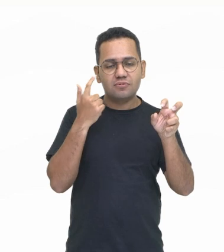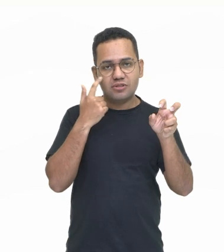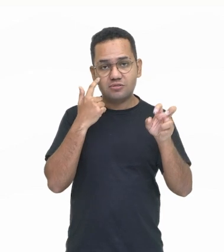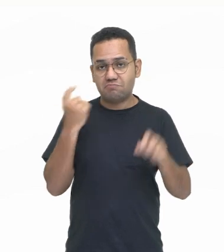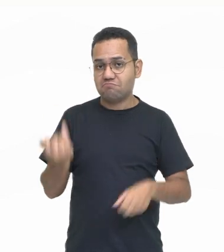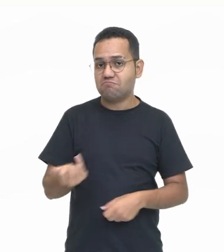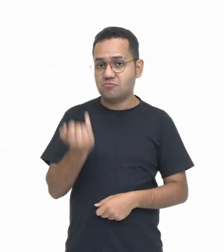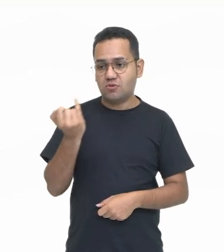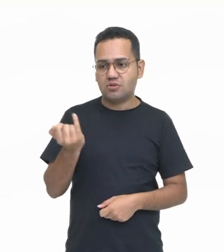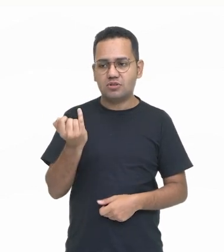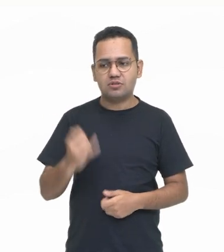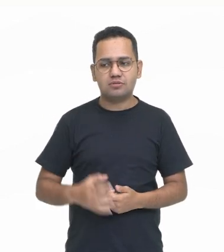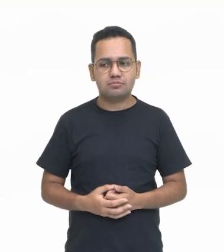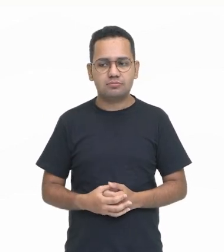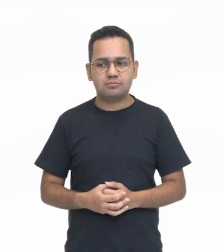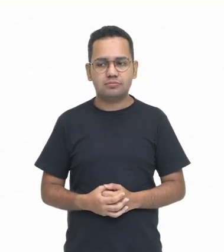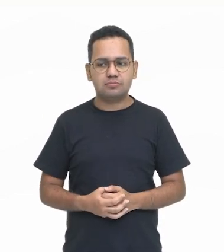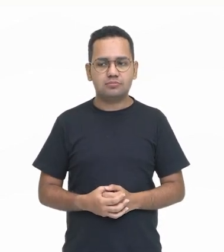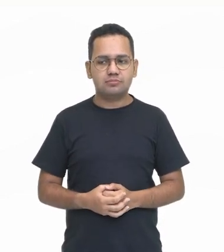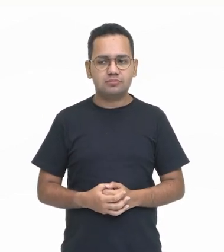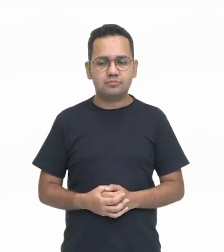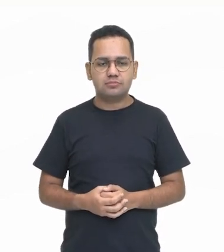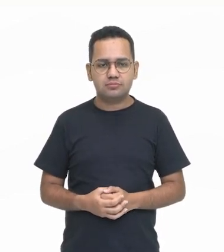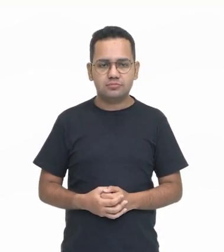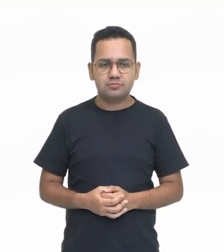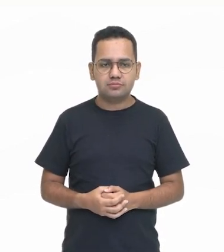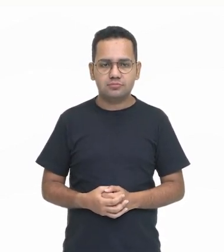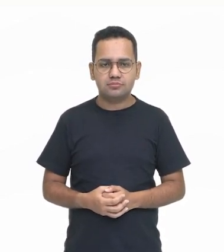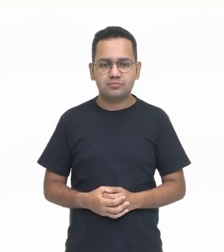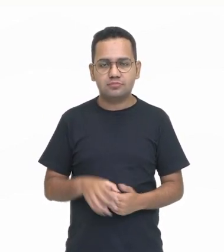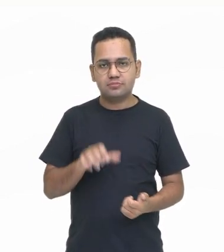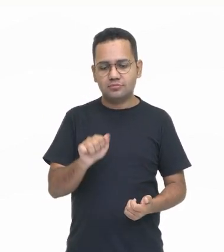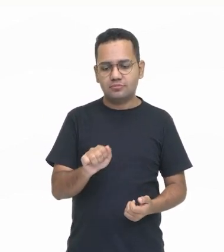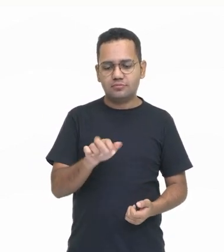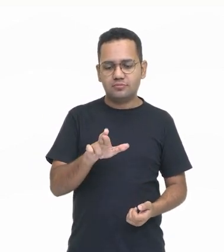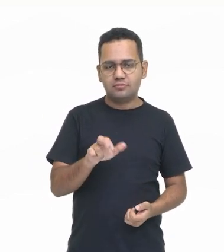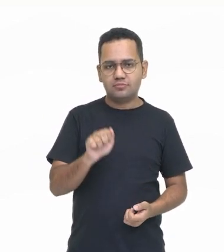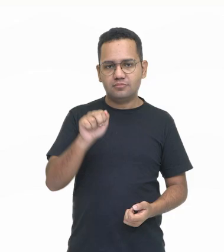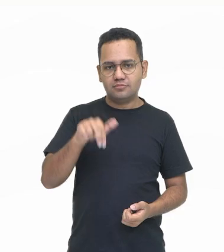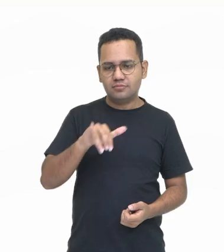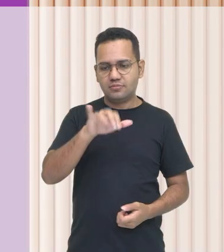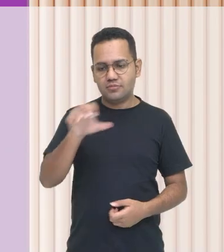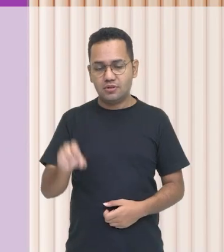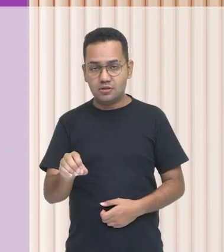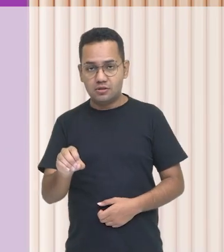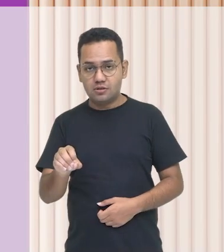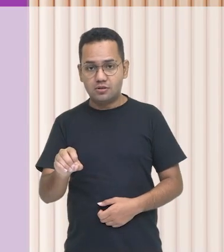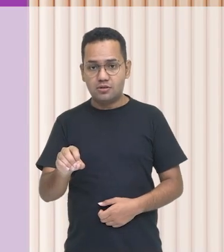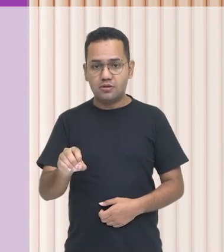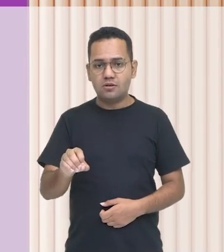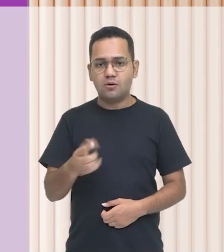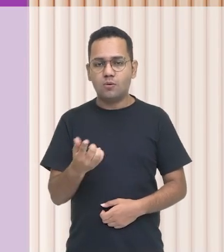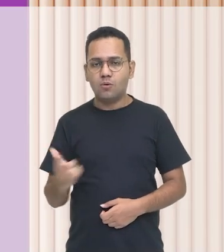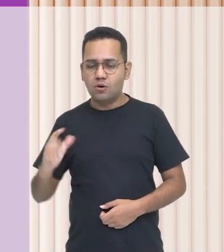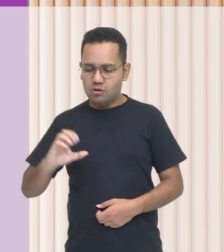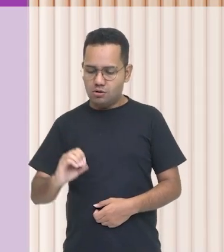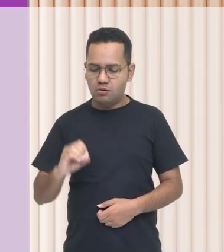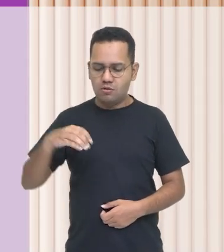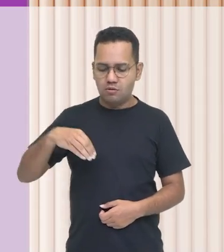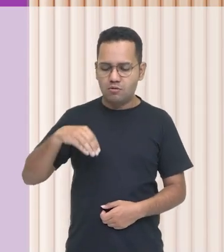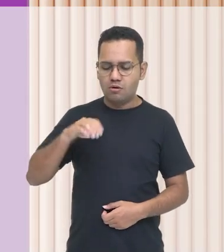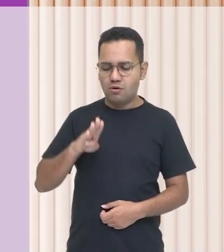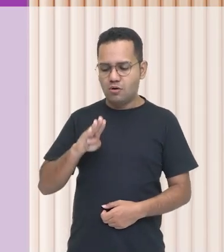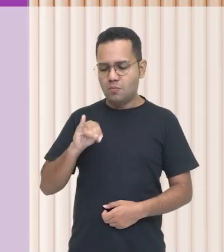muito importante, que nós falamos aqui, pessoal, de arranjo e combinação, certo? Arranjo e